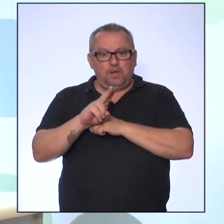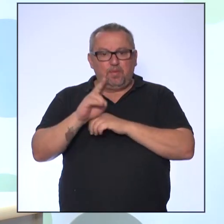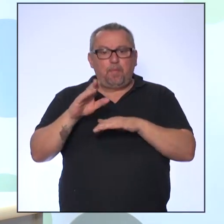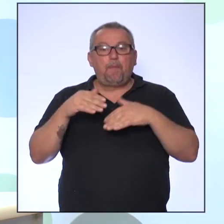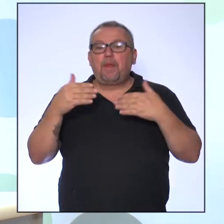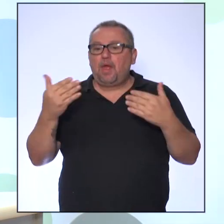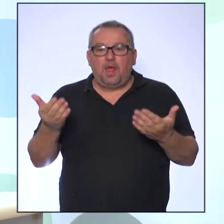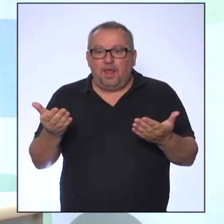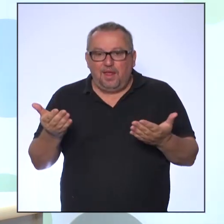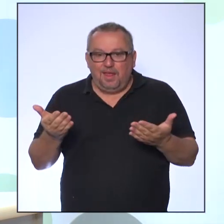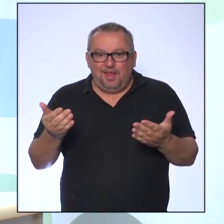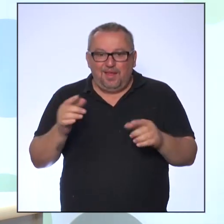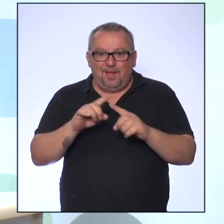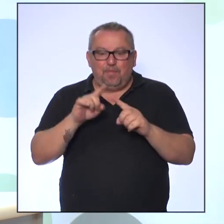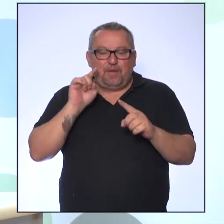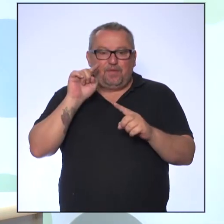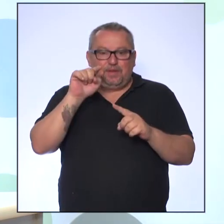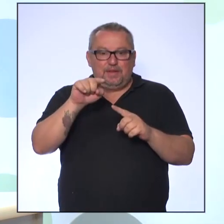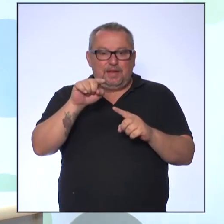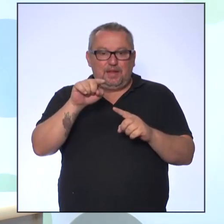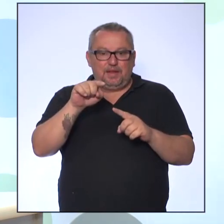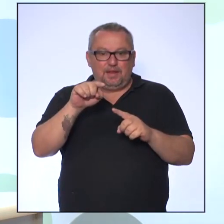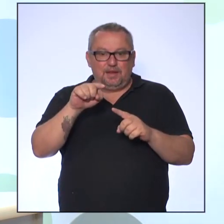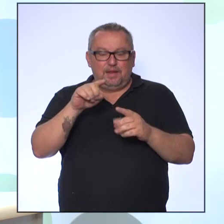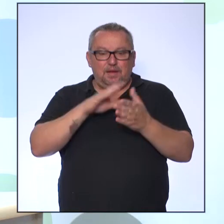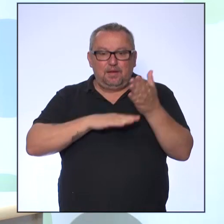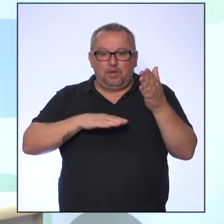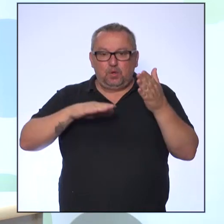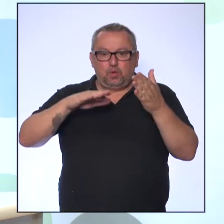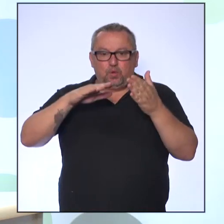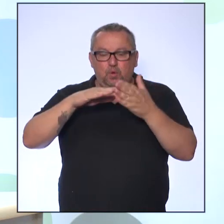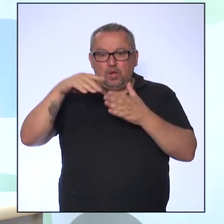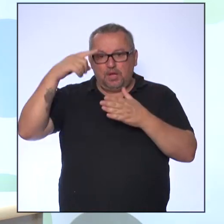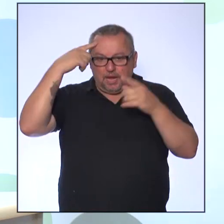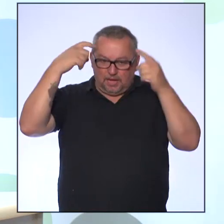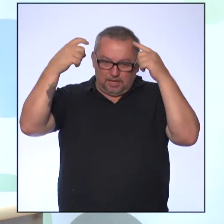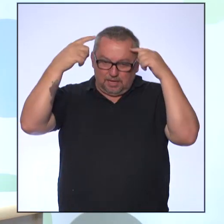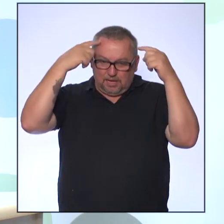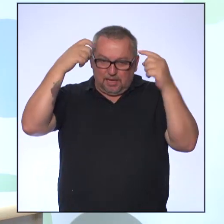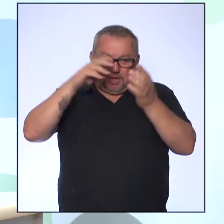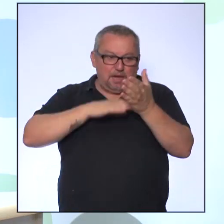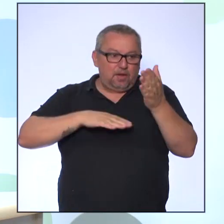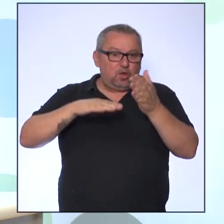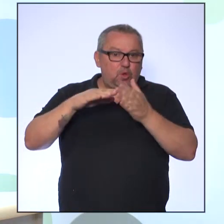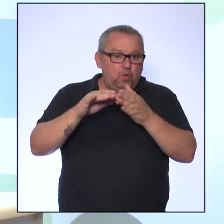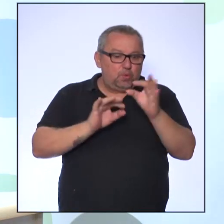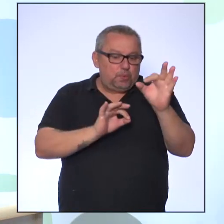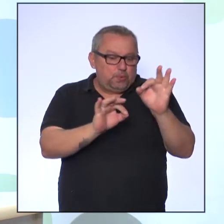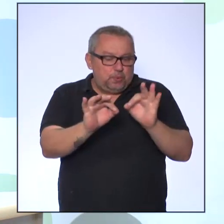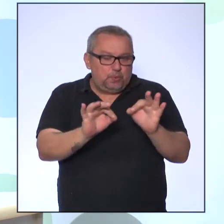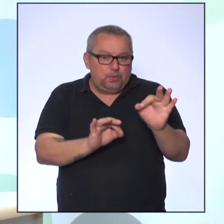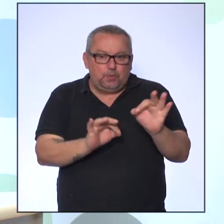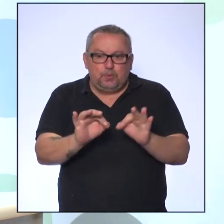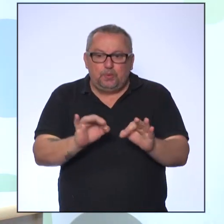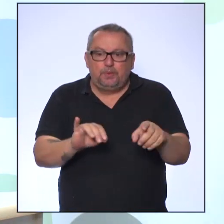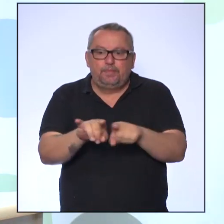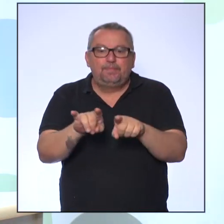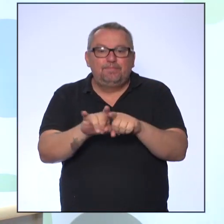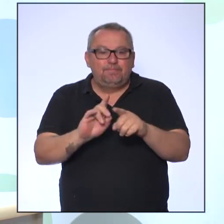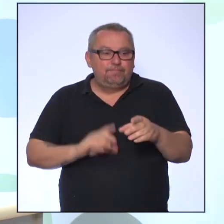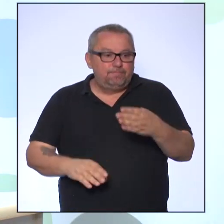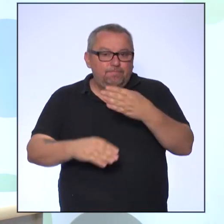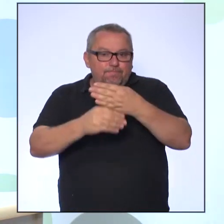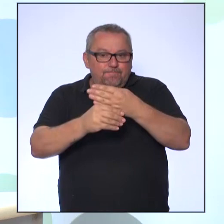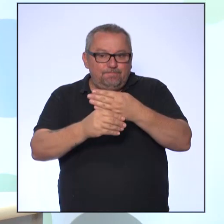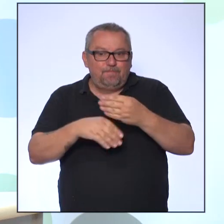para literalmente você colocar toda a sua ideia, todo o mecanismo, todo o complemento.